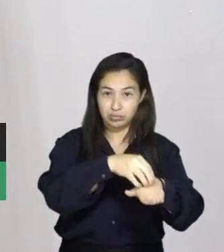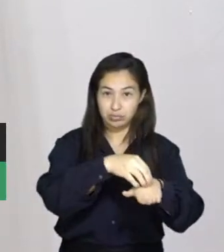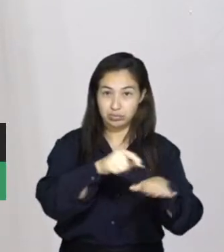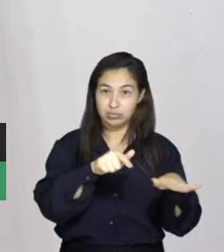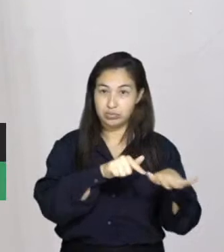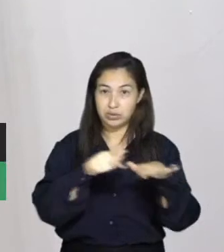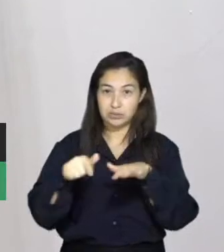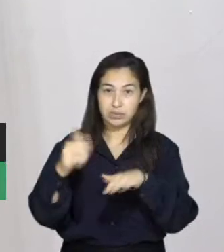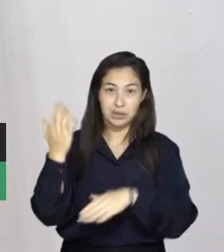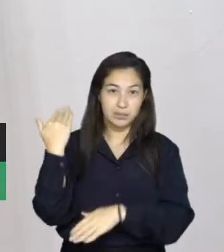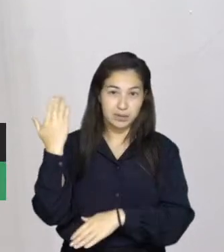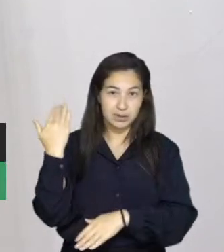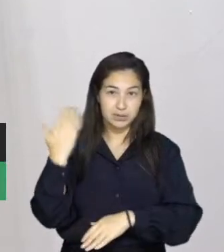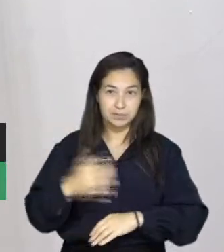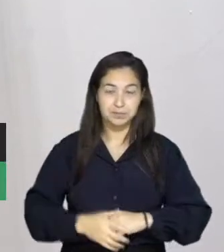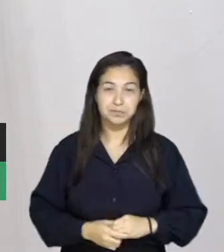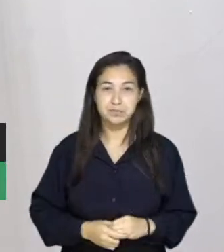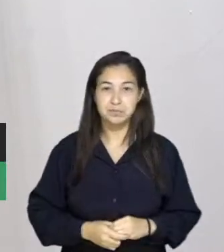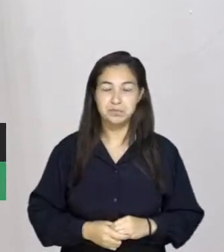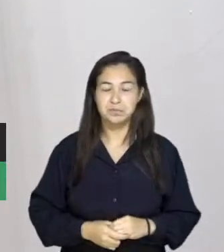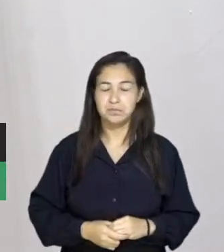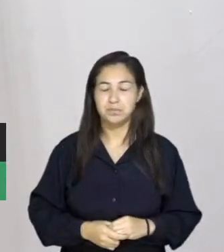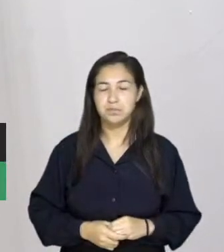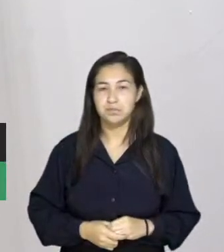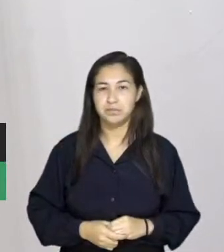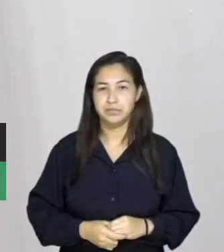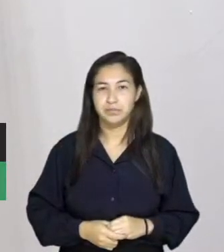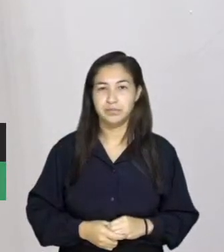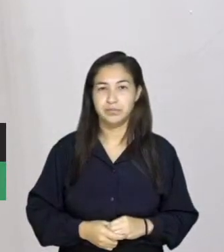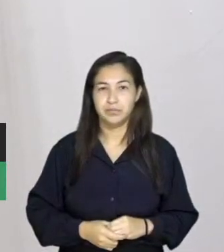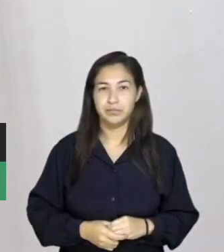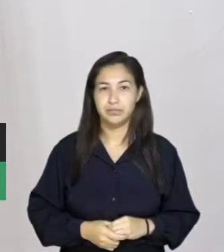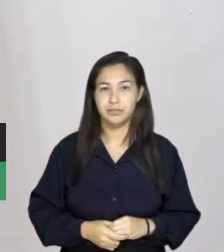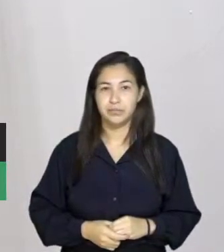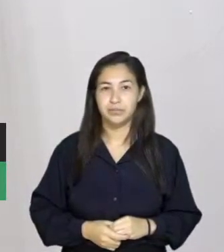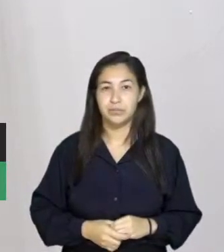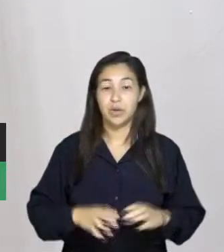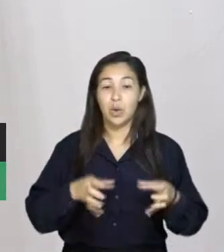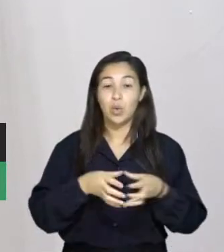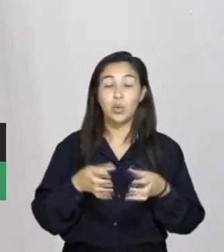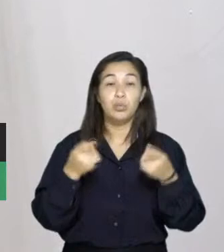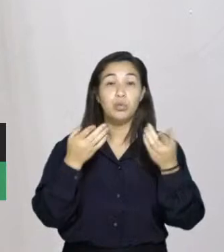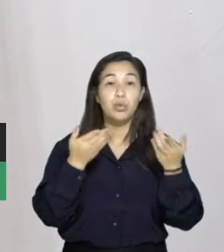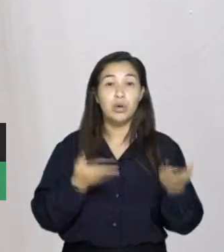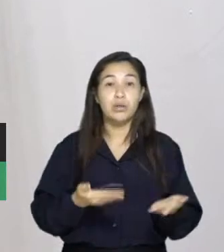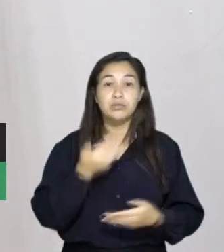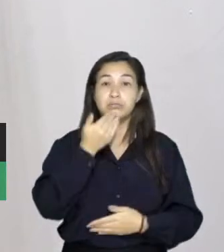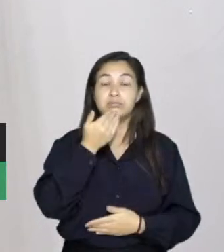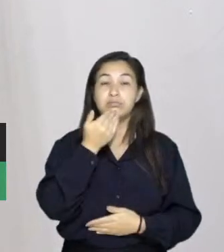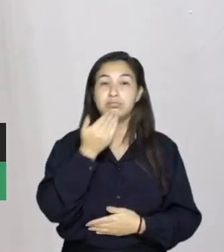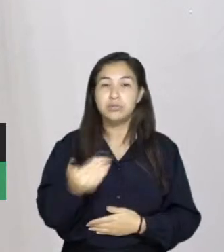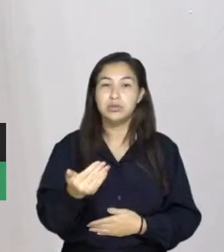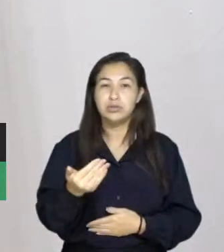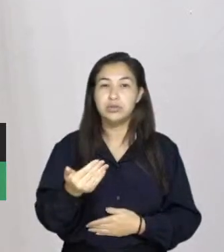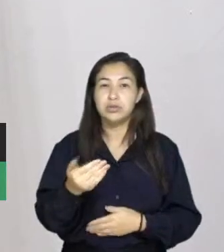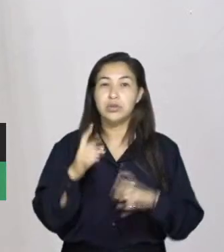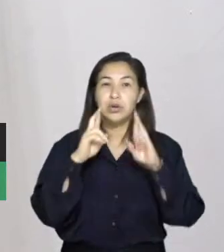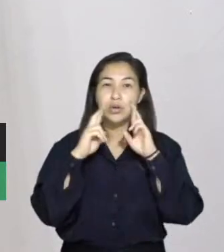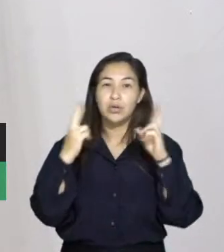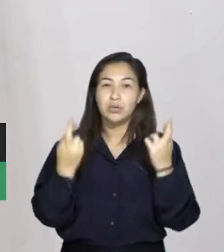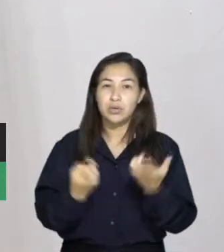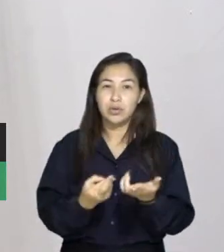A bancada e o governo de Santa Catarina solicitaram uma audiência com o ministro dos